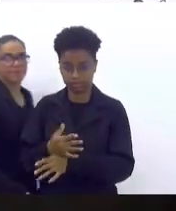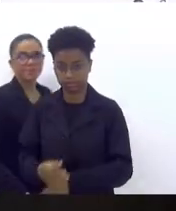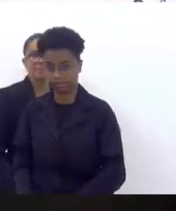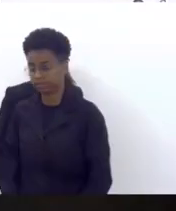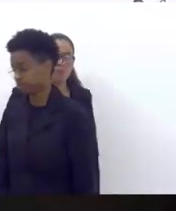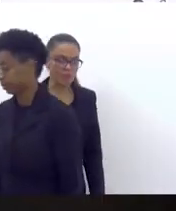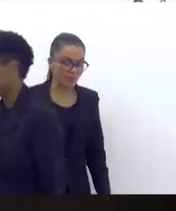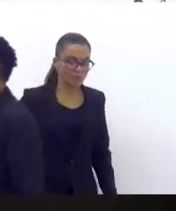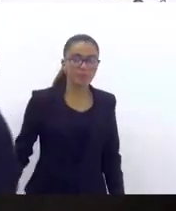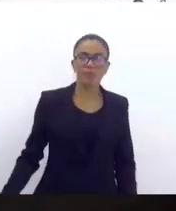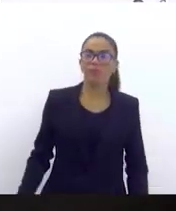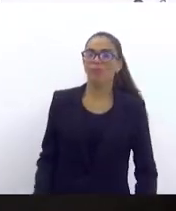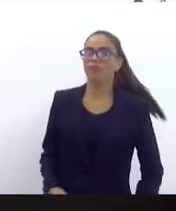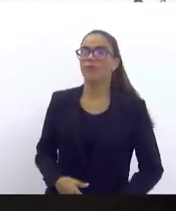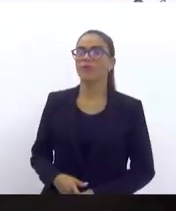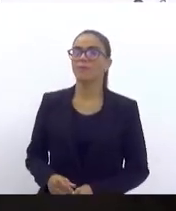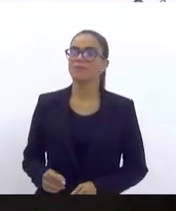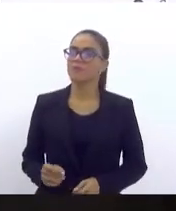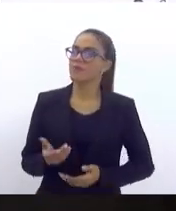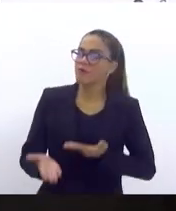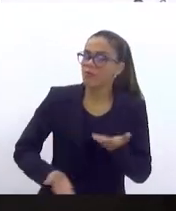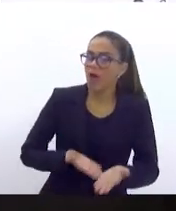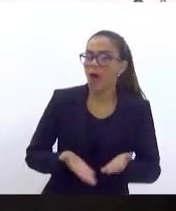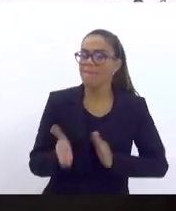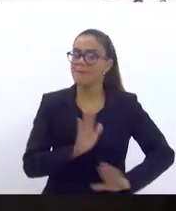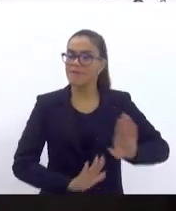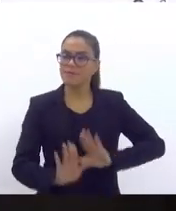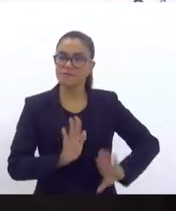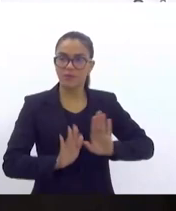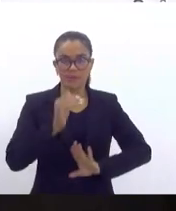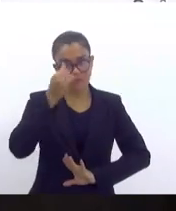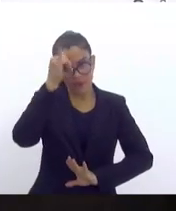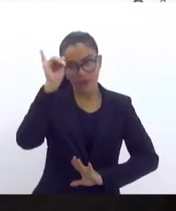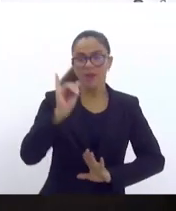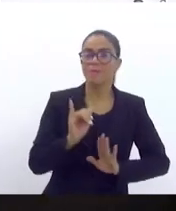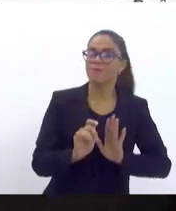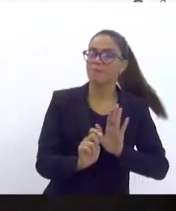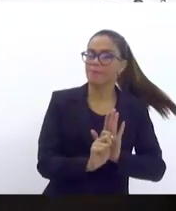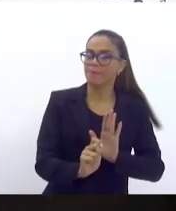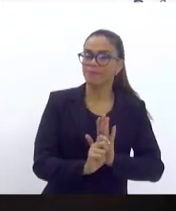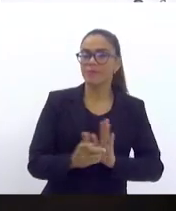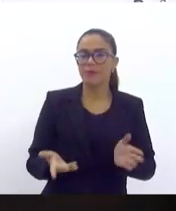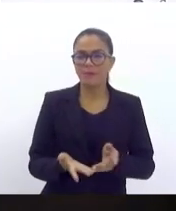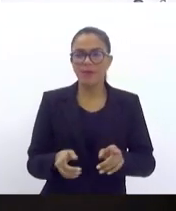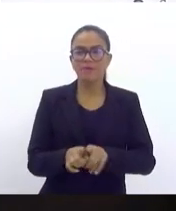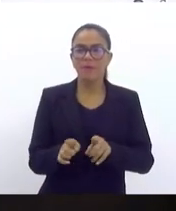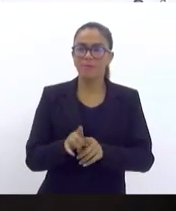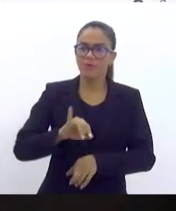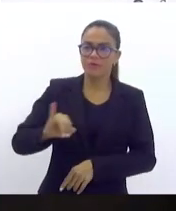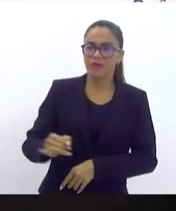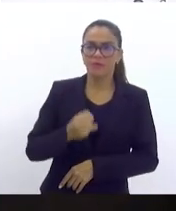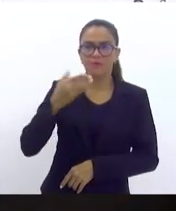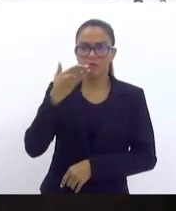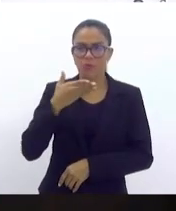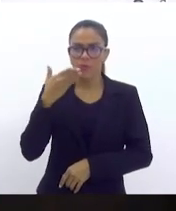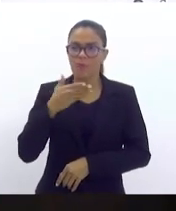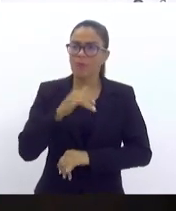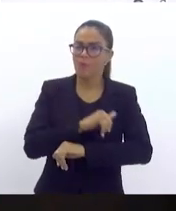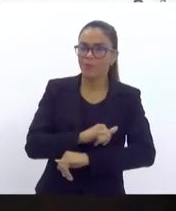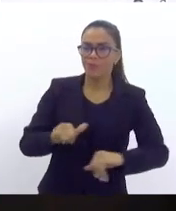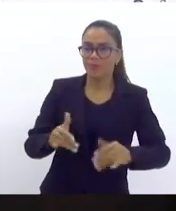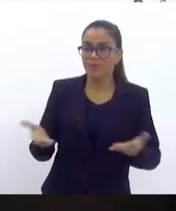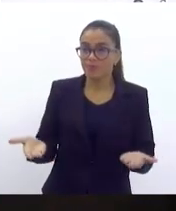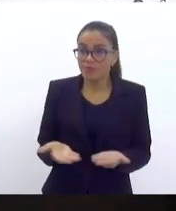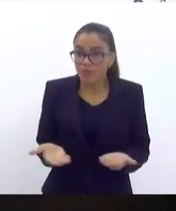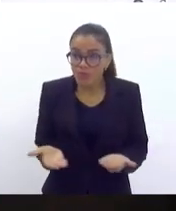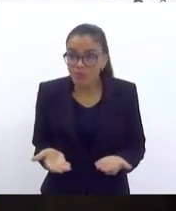fazem a prevenção às drogas quero também na minha fala lembrar que